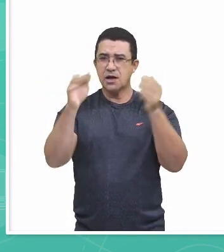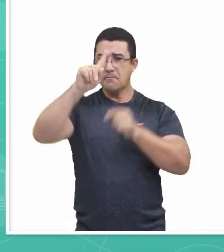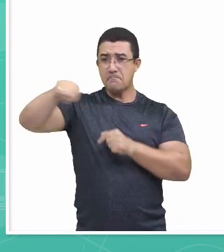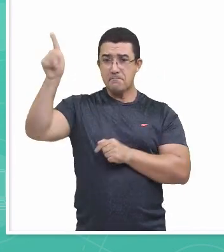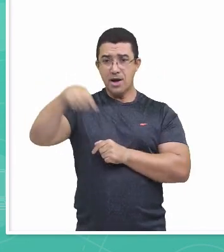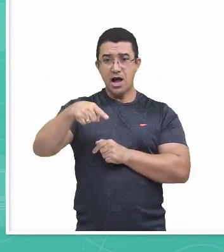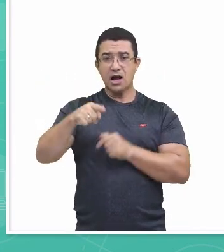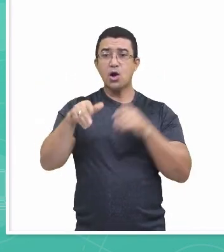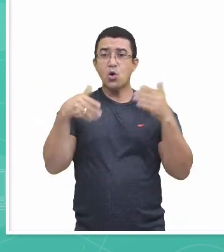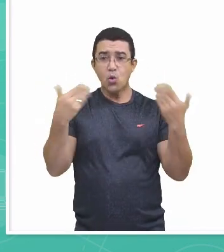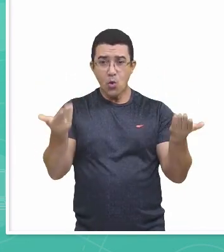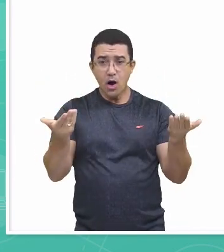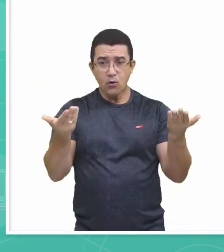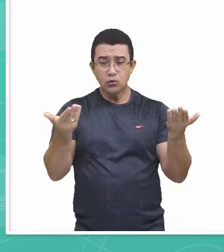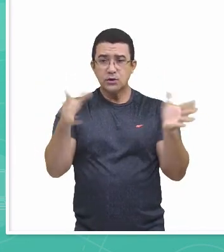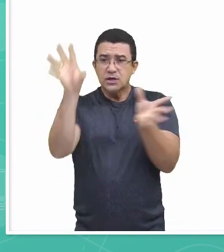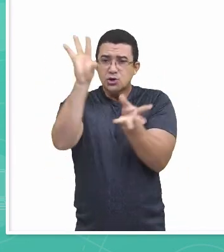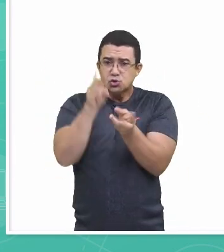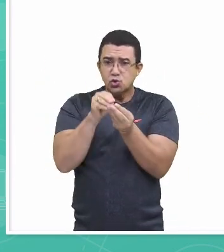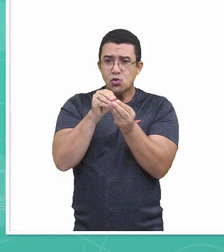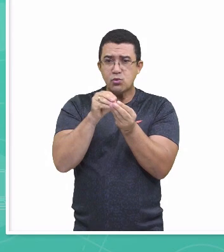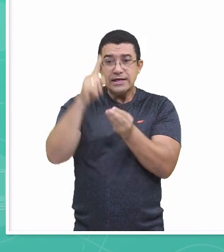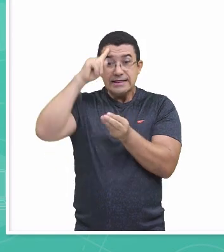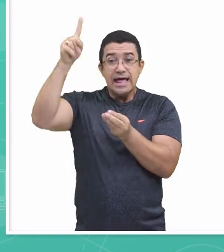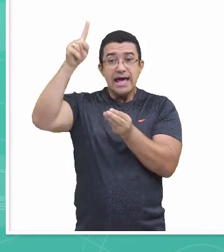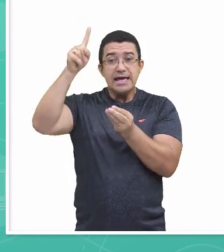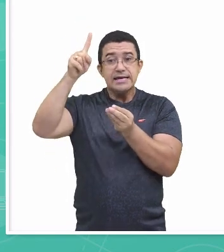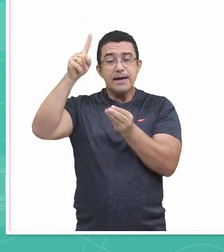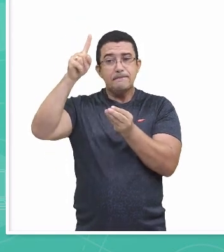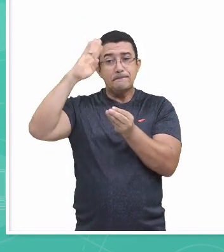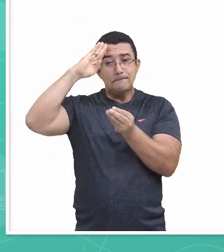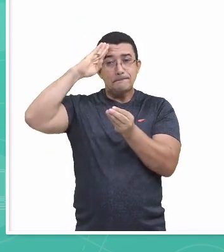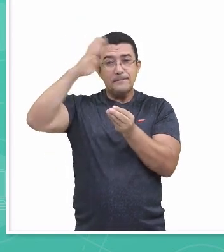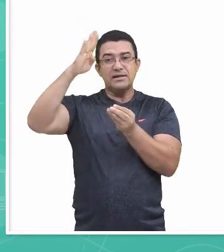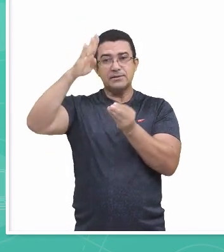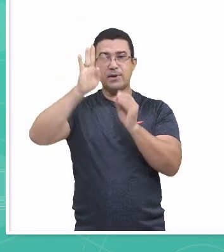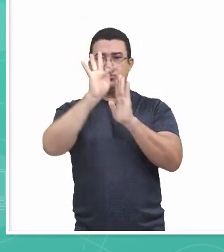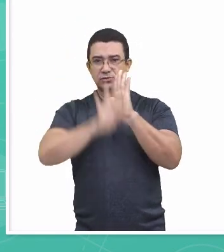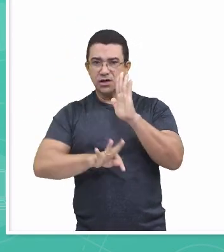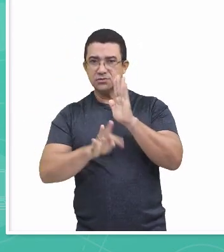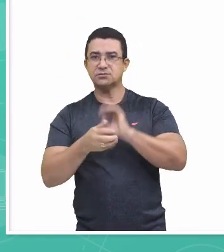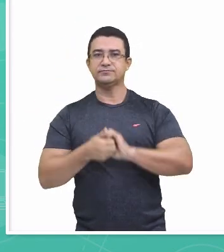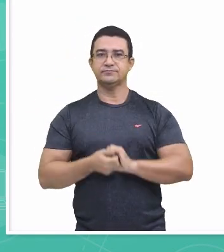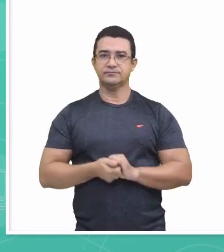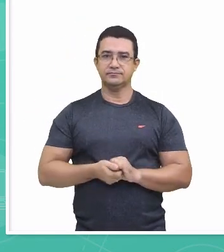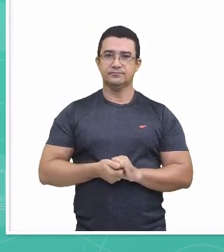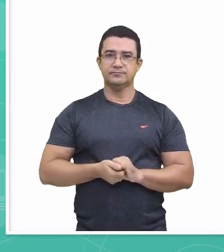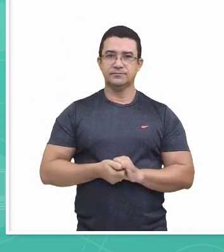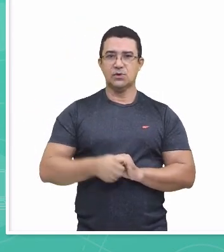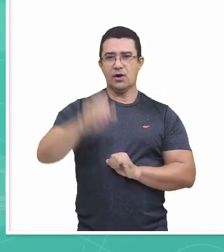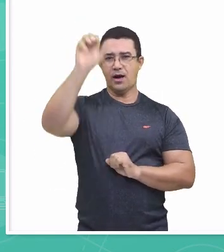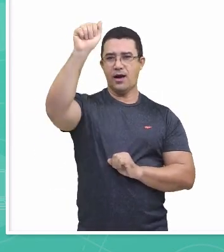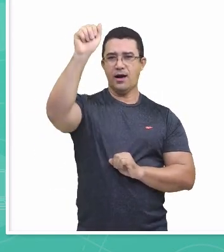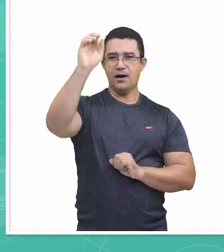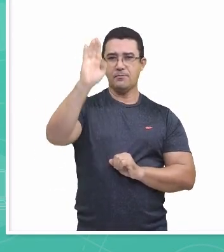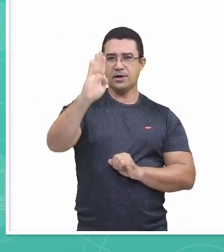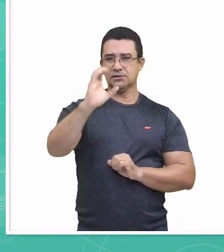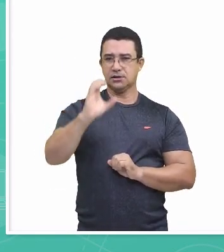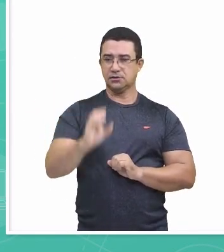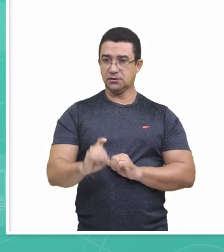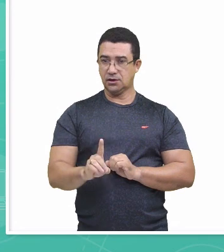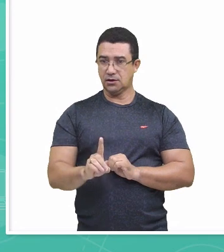que sintetiza a ideia principal do texto. As aparências enganam, é melhor prevenir do que